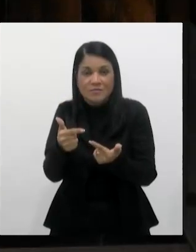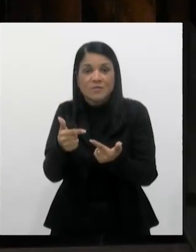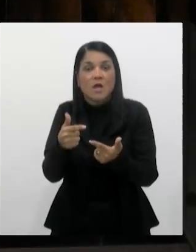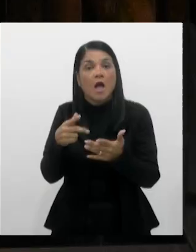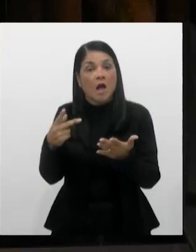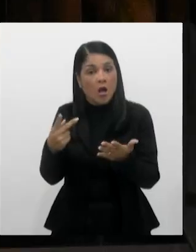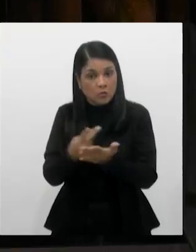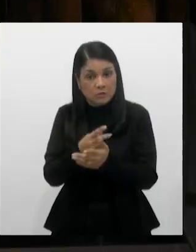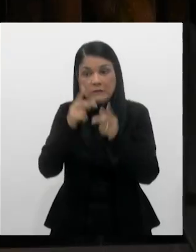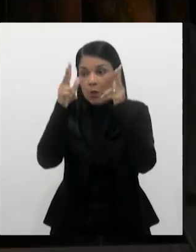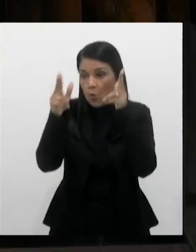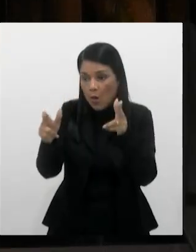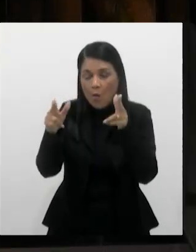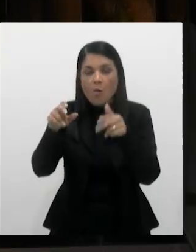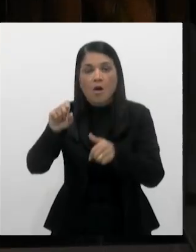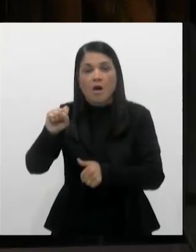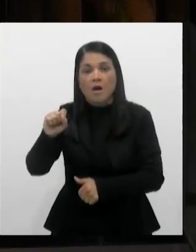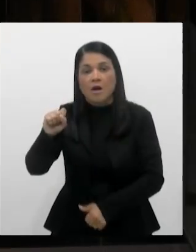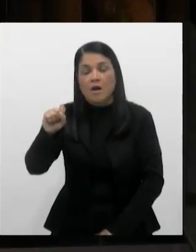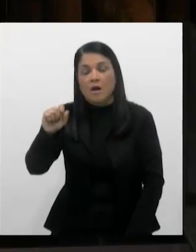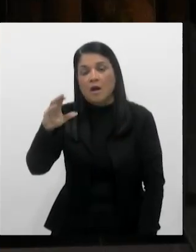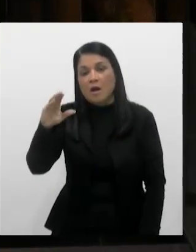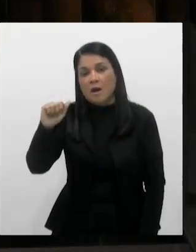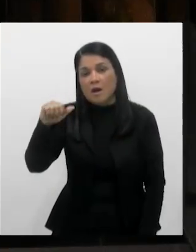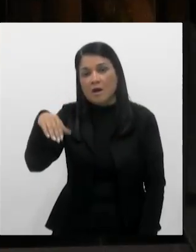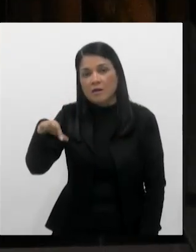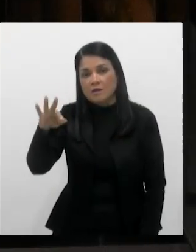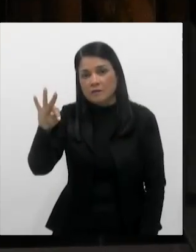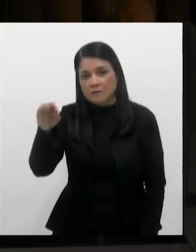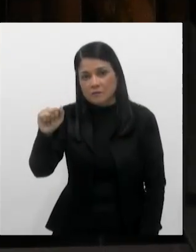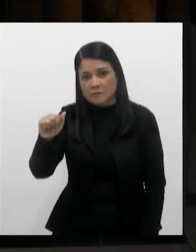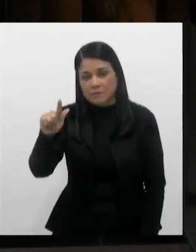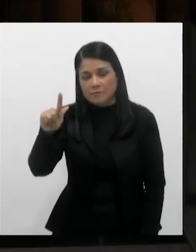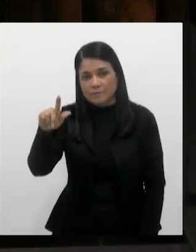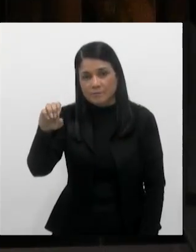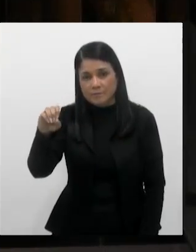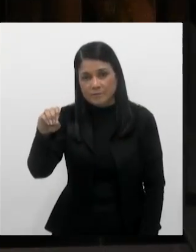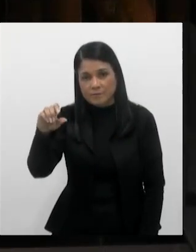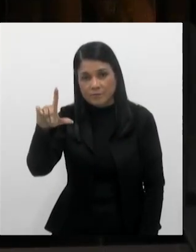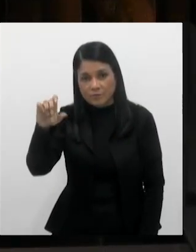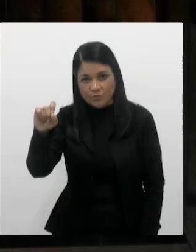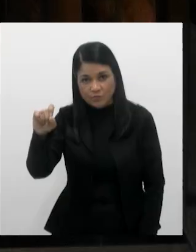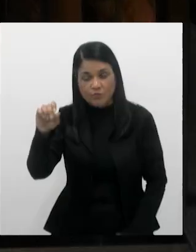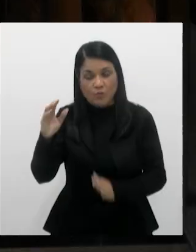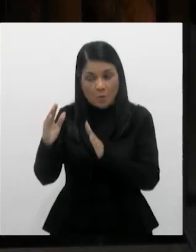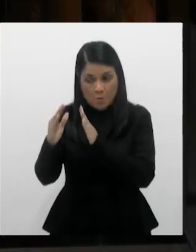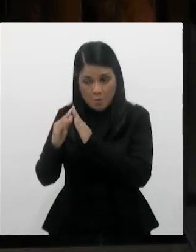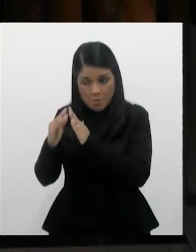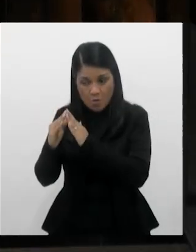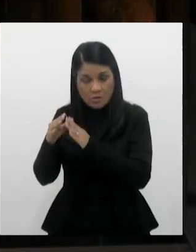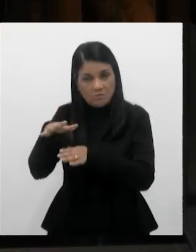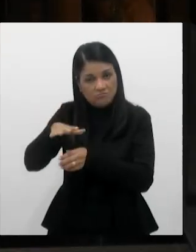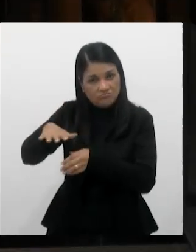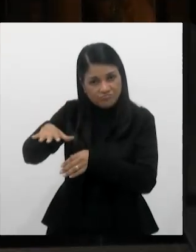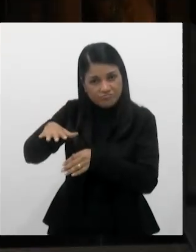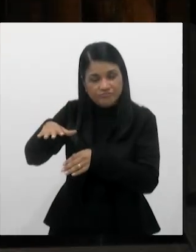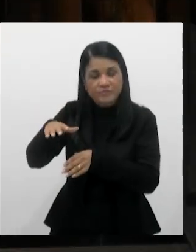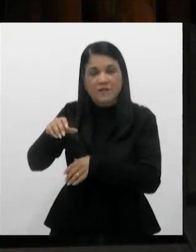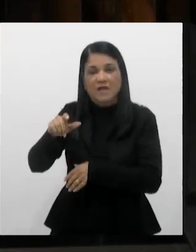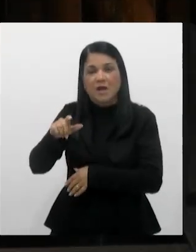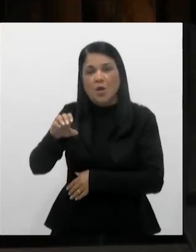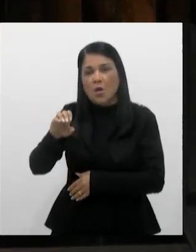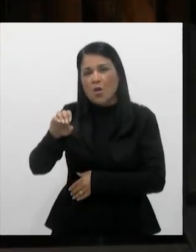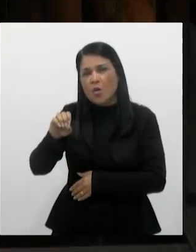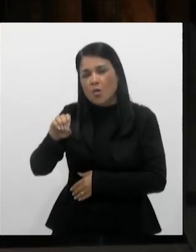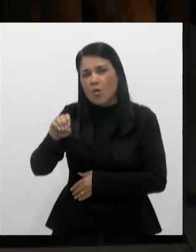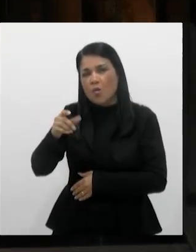hospital de Cantagalo, com o povo de Cantagalo, que mora nos distritos de Euclidelândia e de